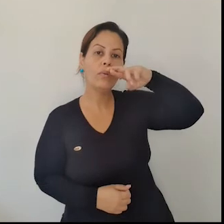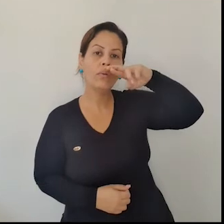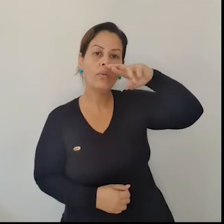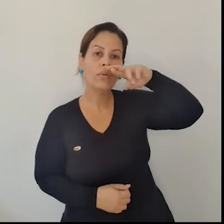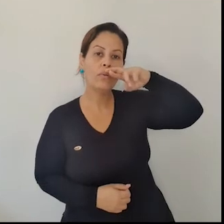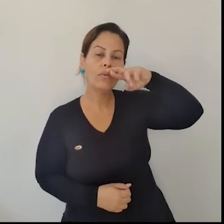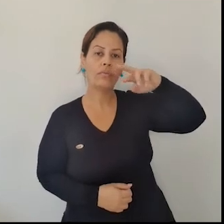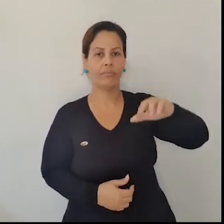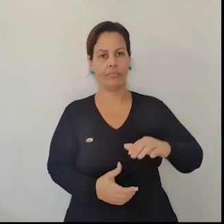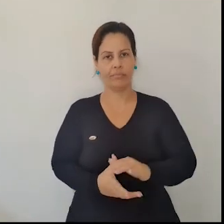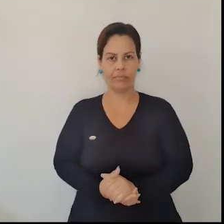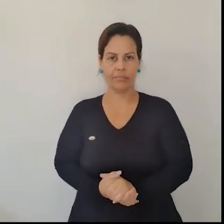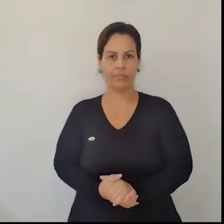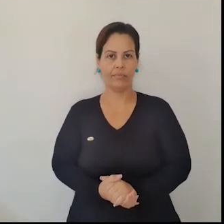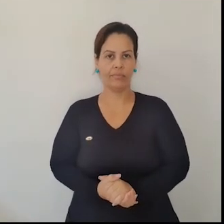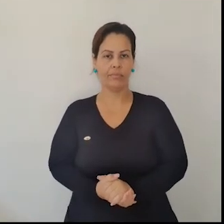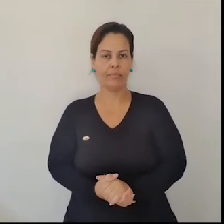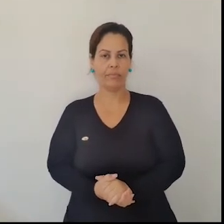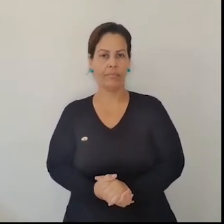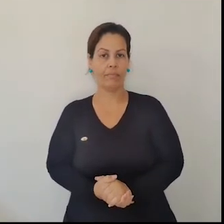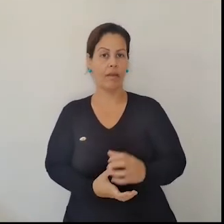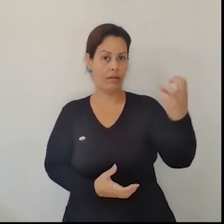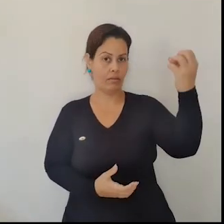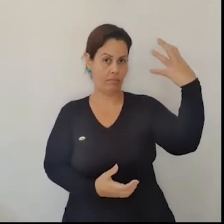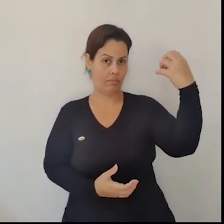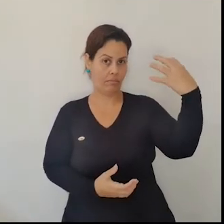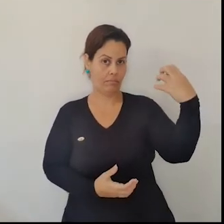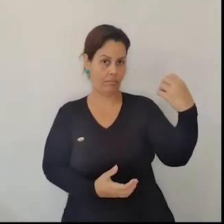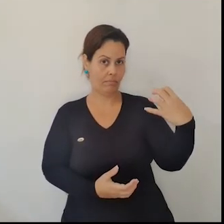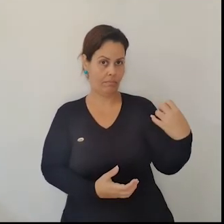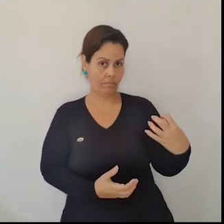por Ernest Rutherford.